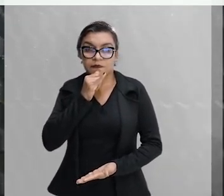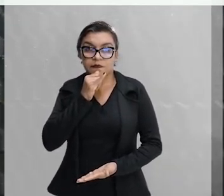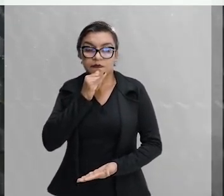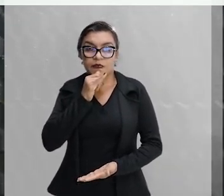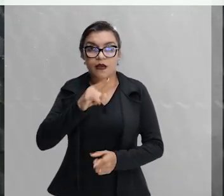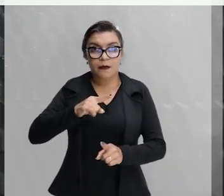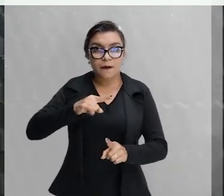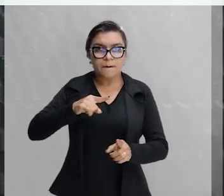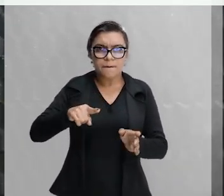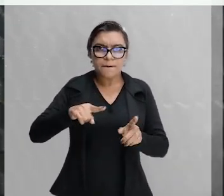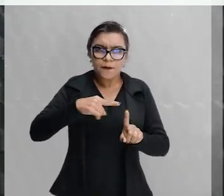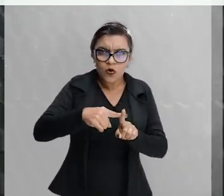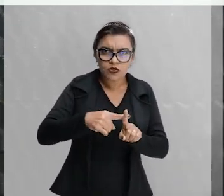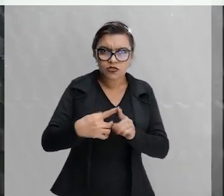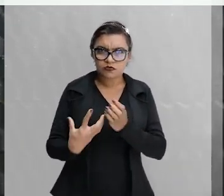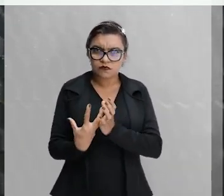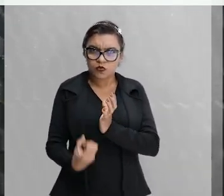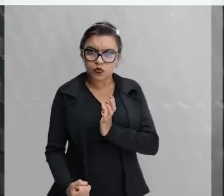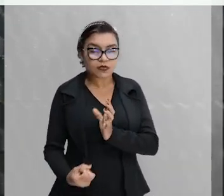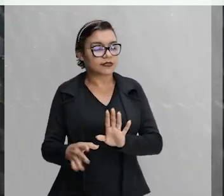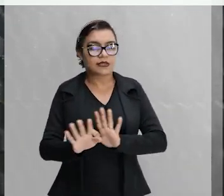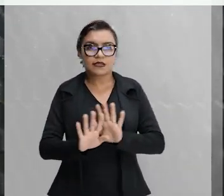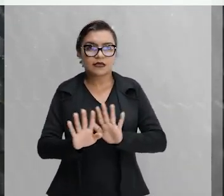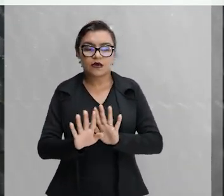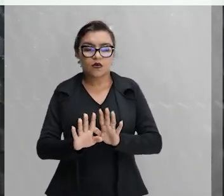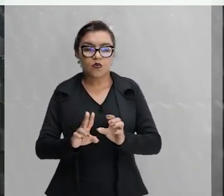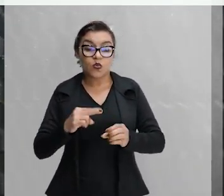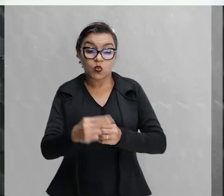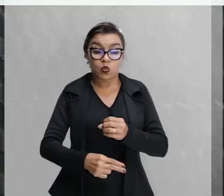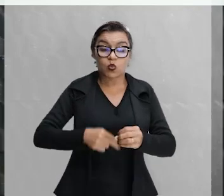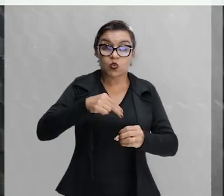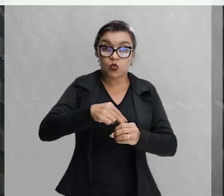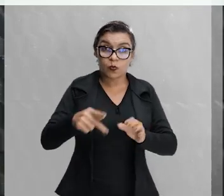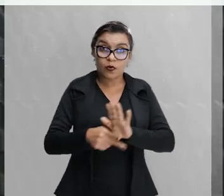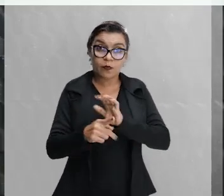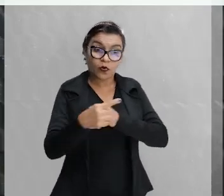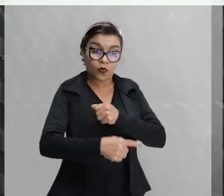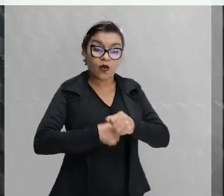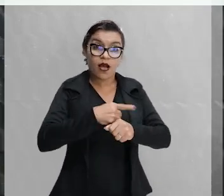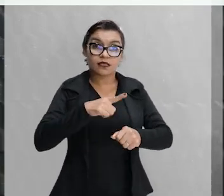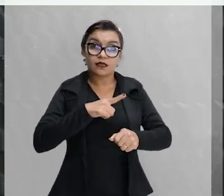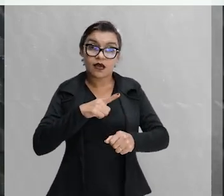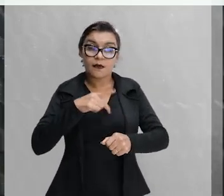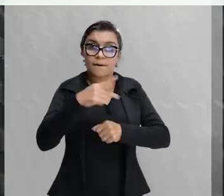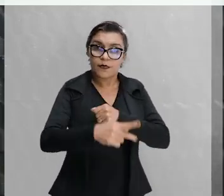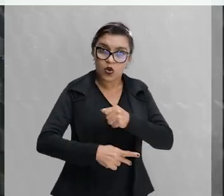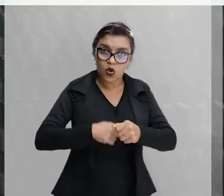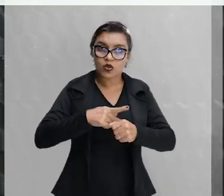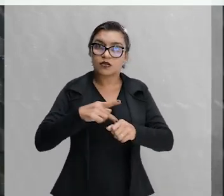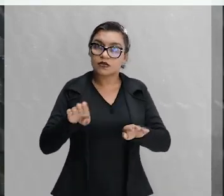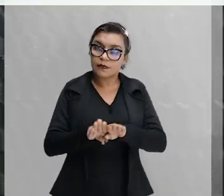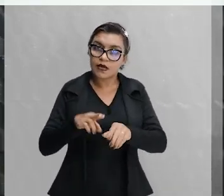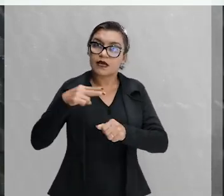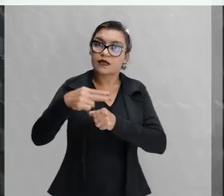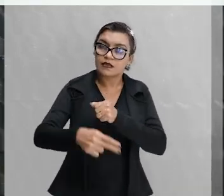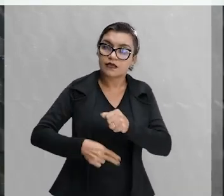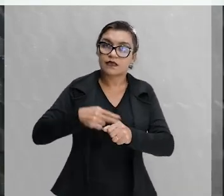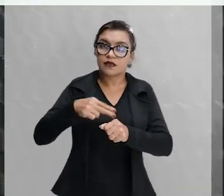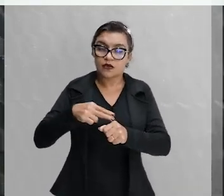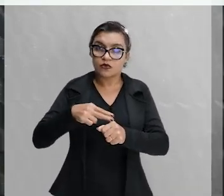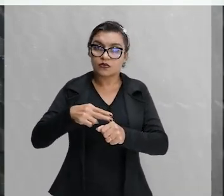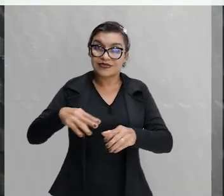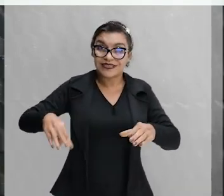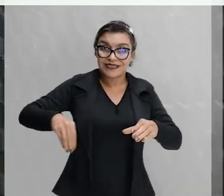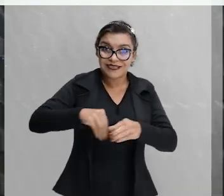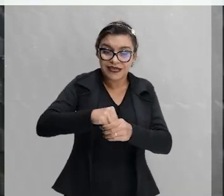Não. Lembre-se que no núcleo, no núcleo atômico, nós temos prótons e nêutrons. Então, os prótons eles estão presos ali no